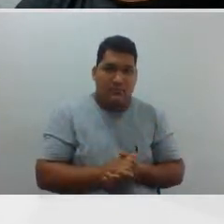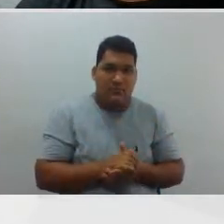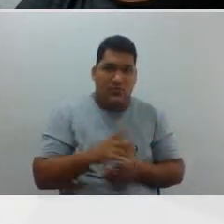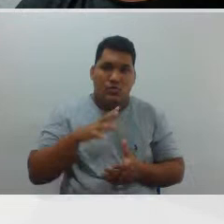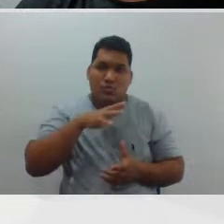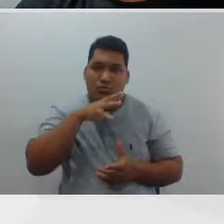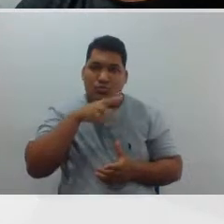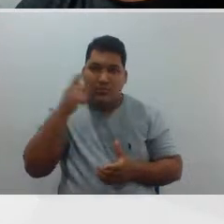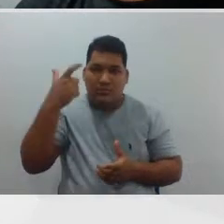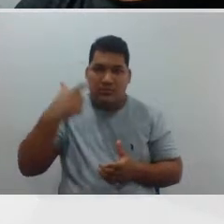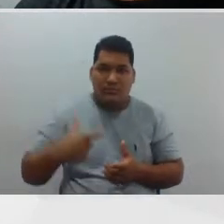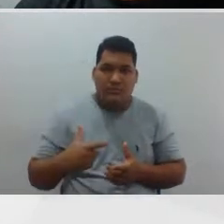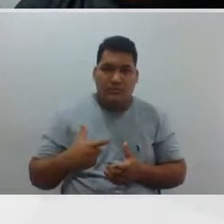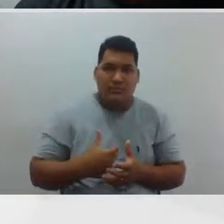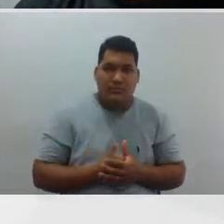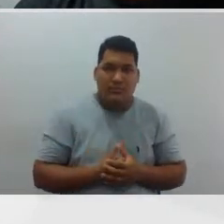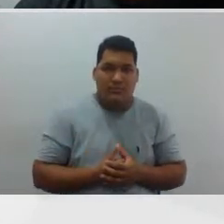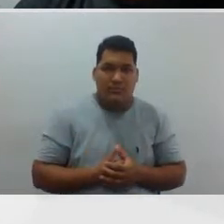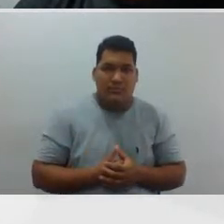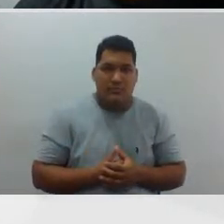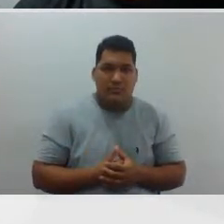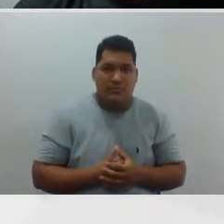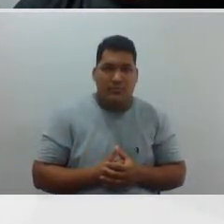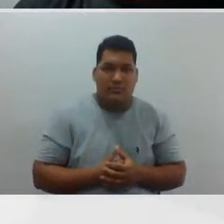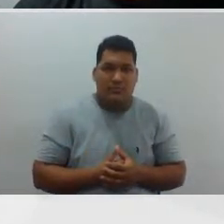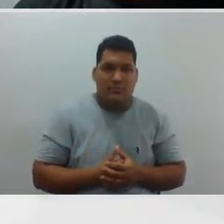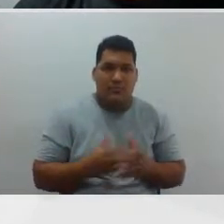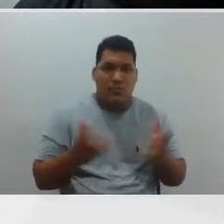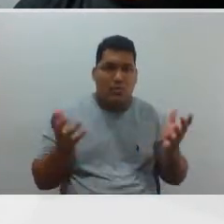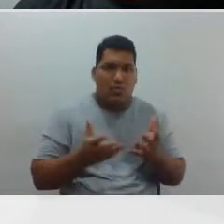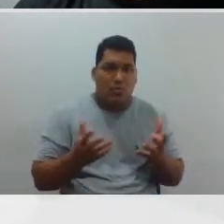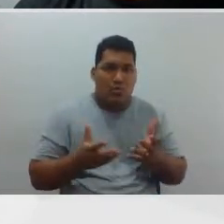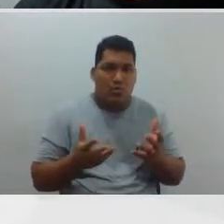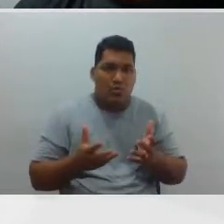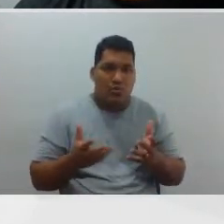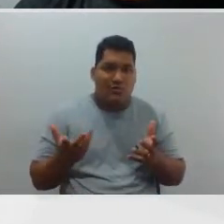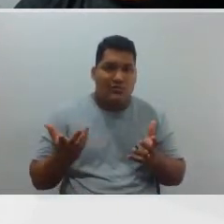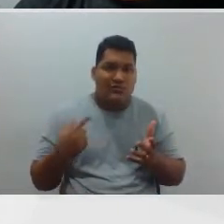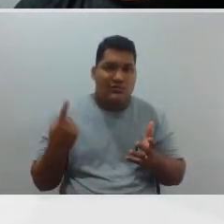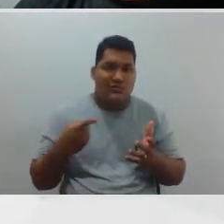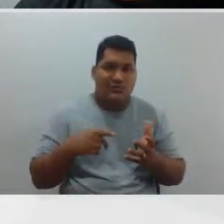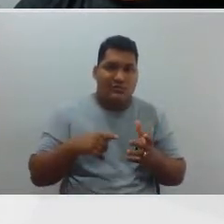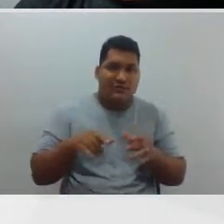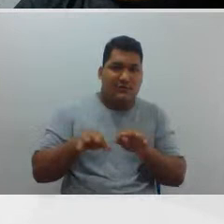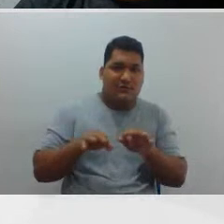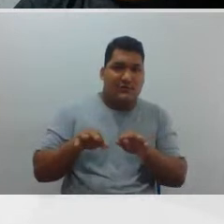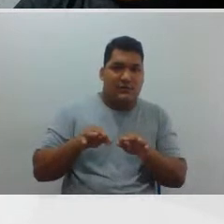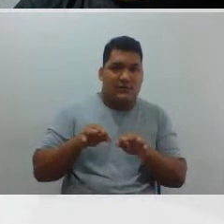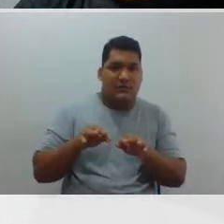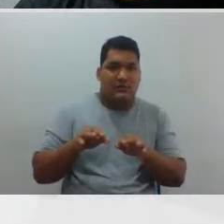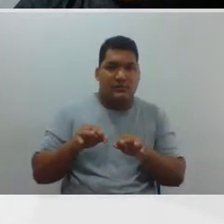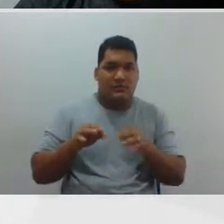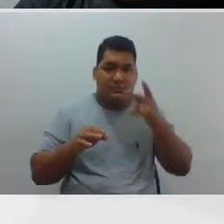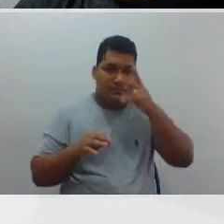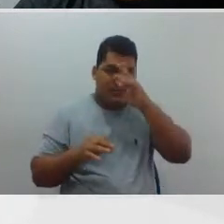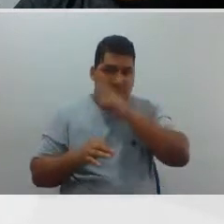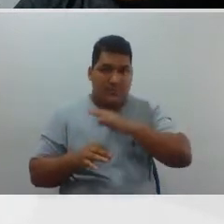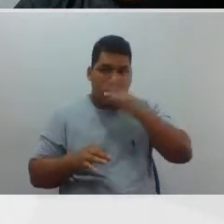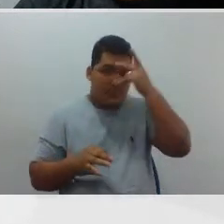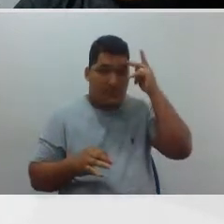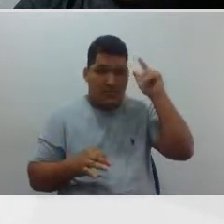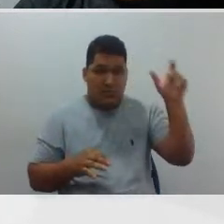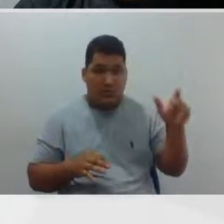é politicamente incorreto. Se você fizer isso pessoalmente com outra pessoa, cria até